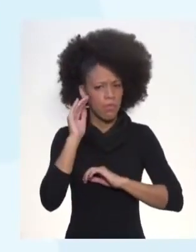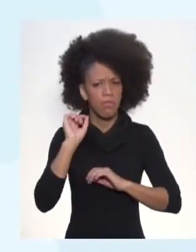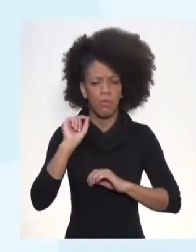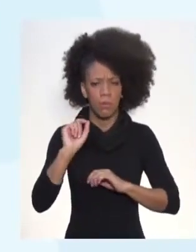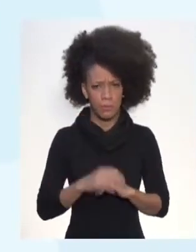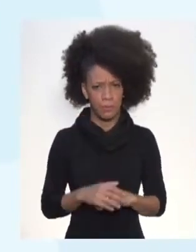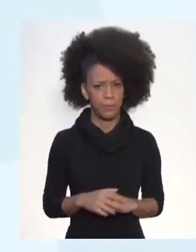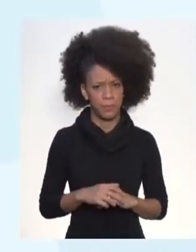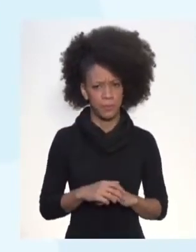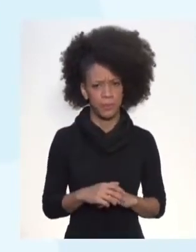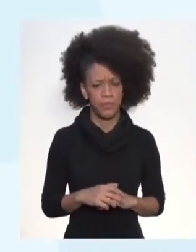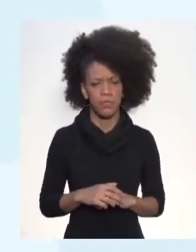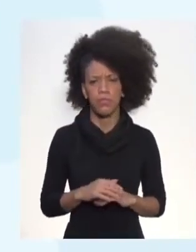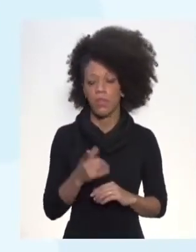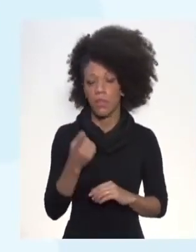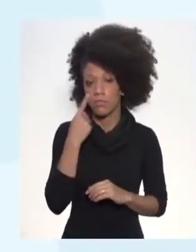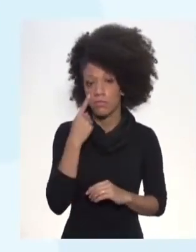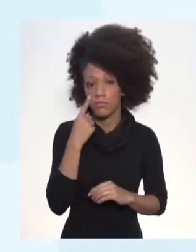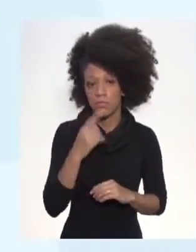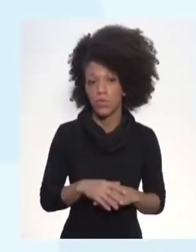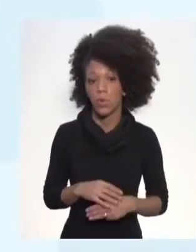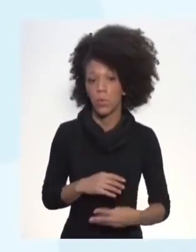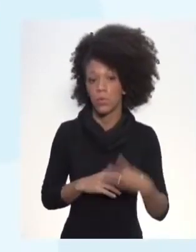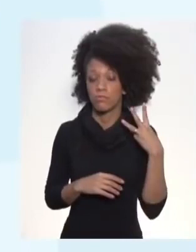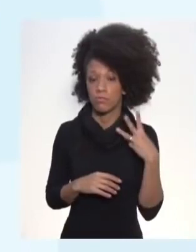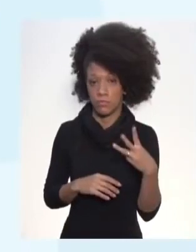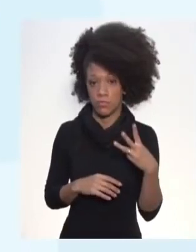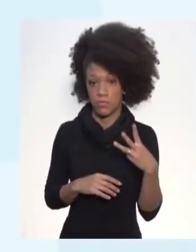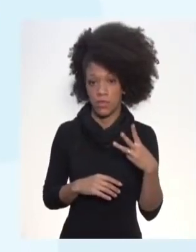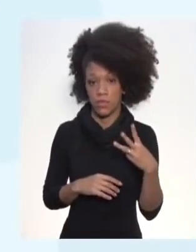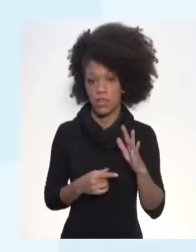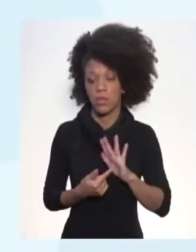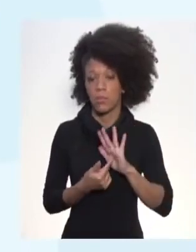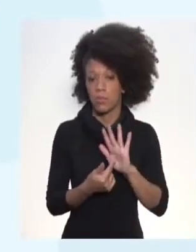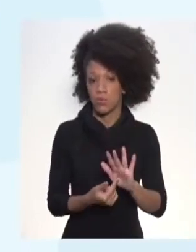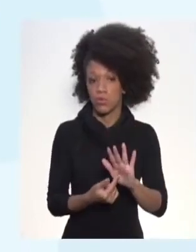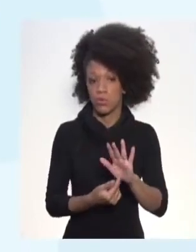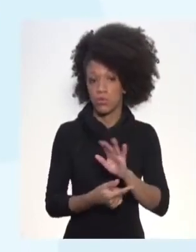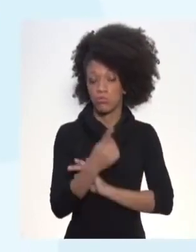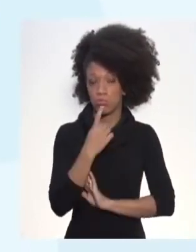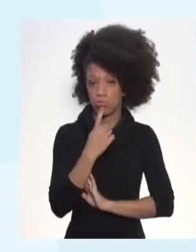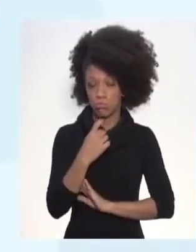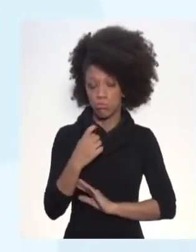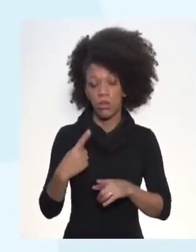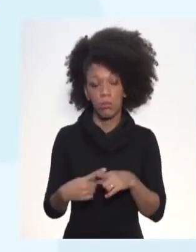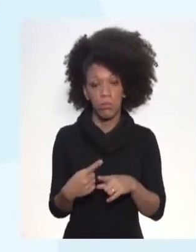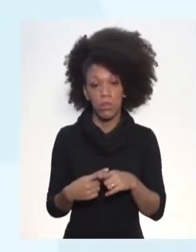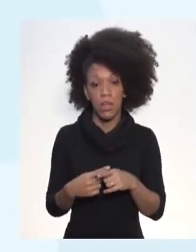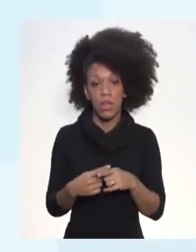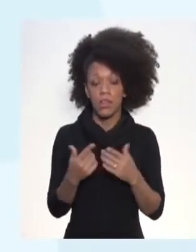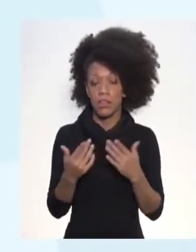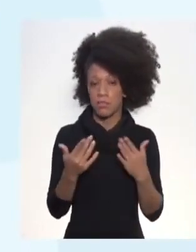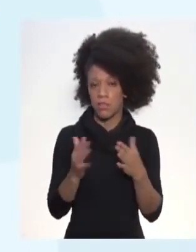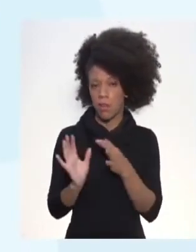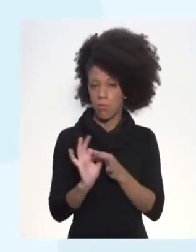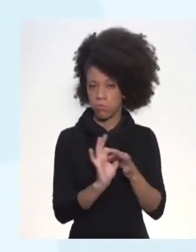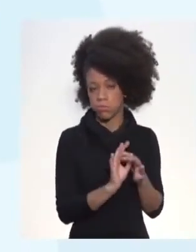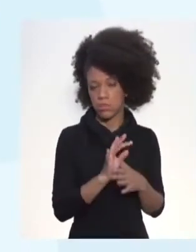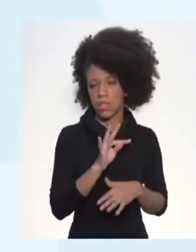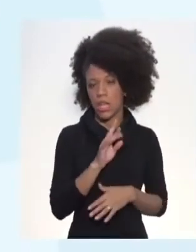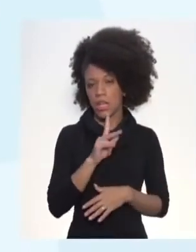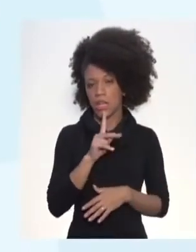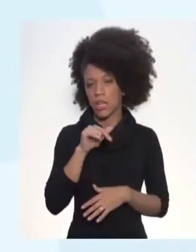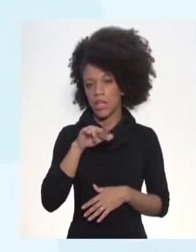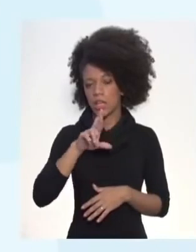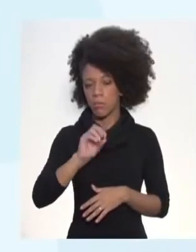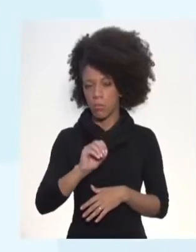entender o seguinte, ó, veja que o 3 aqui, eu destaquei ele em vermelho justamente por conta dessa relação do triplo aí que o pessoal